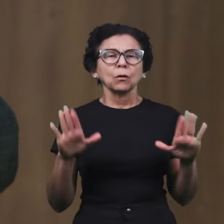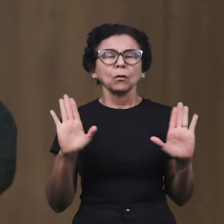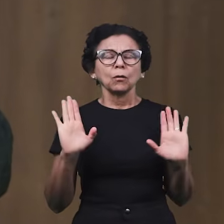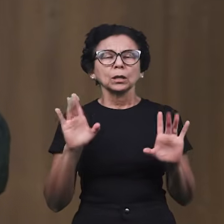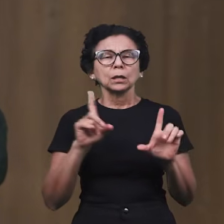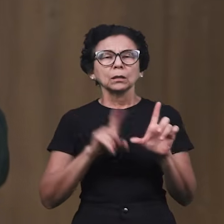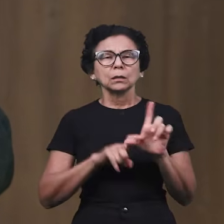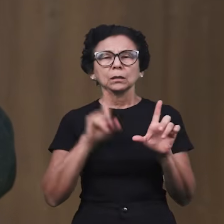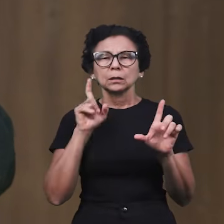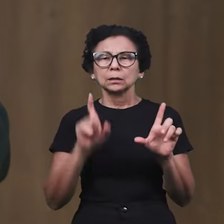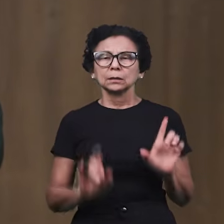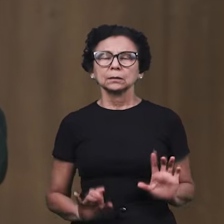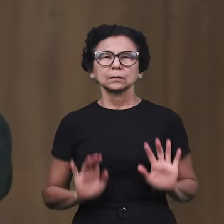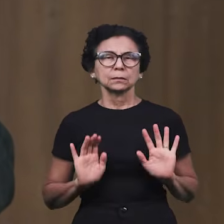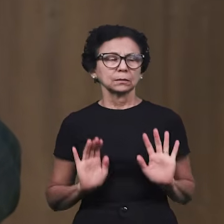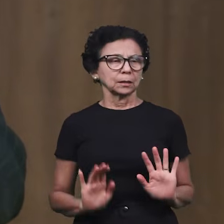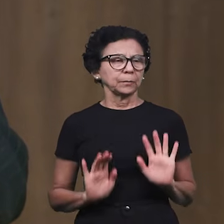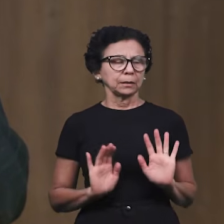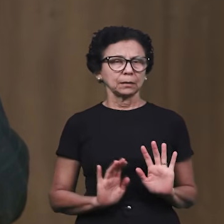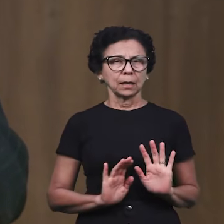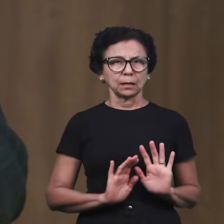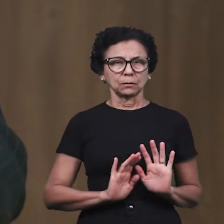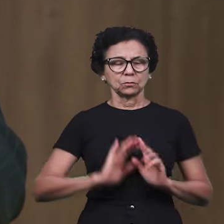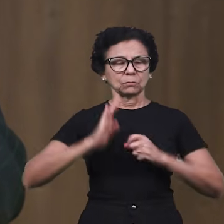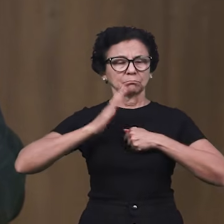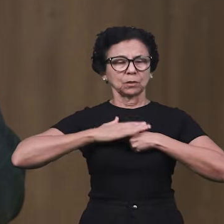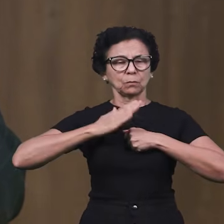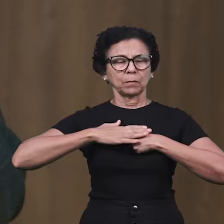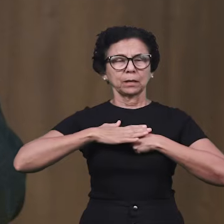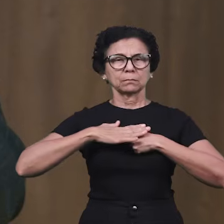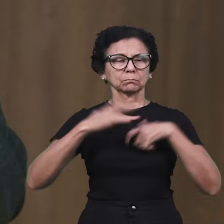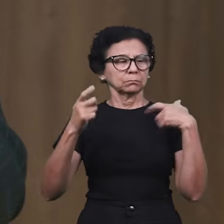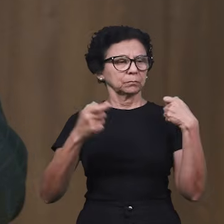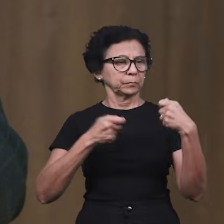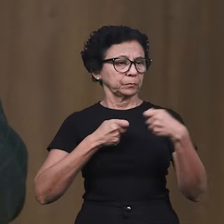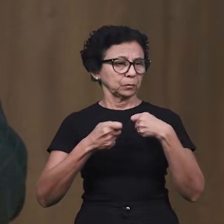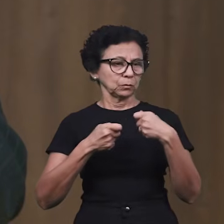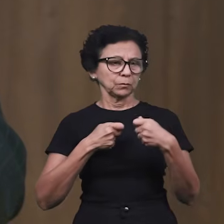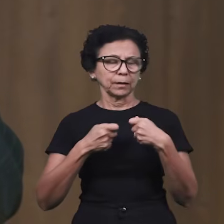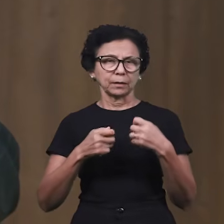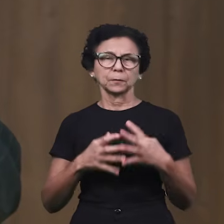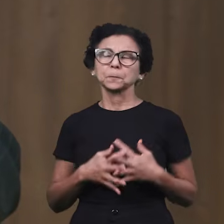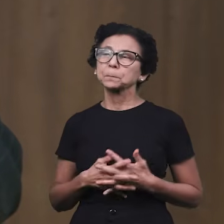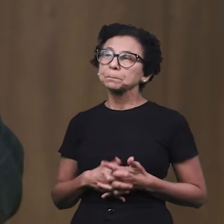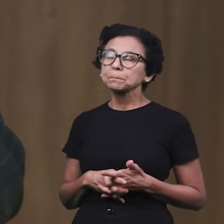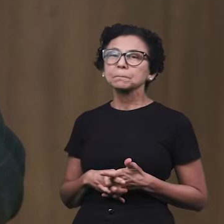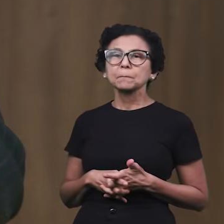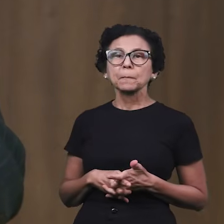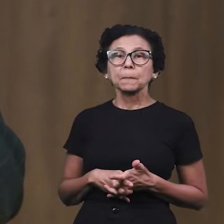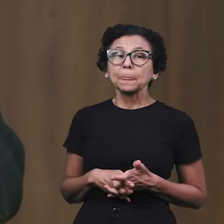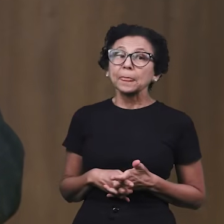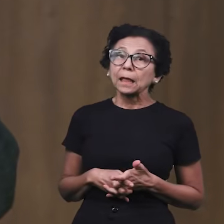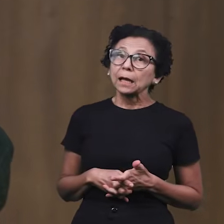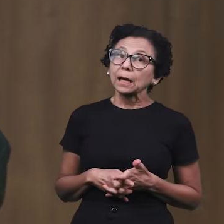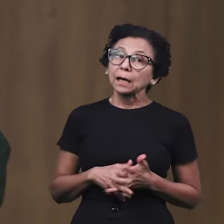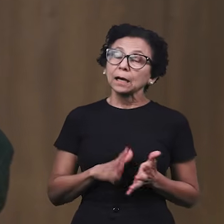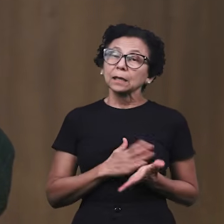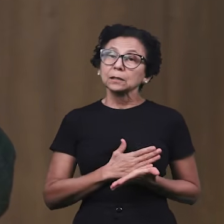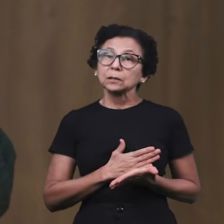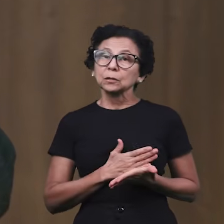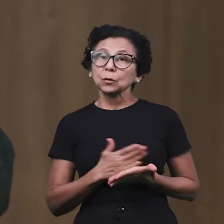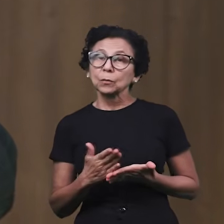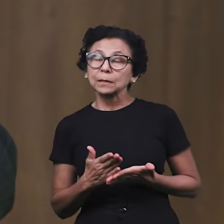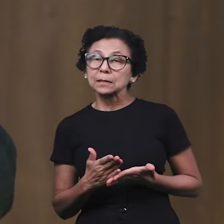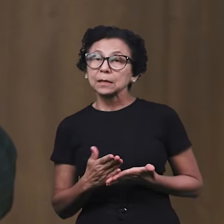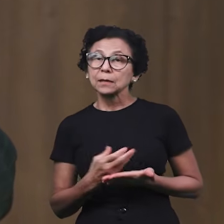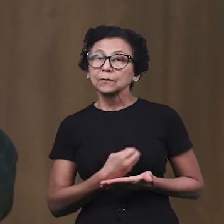dele, só segundo aquilo que a cabeça dele determina. E isso já começou logo no início a afetar